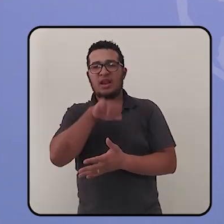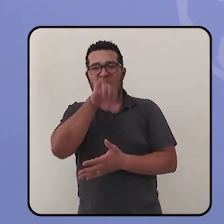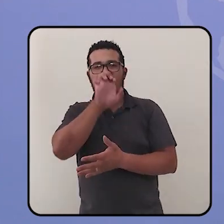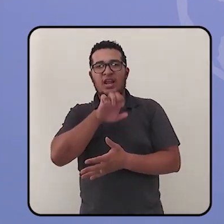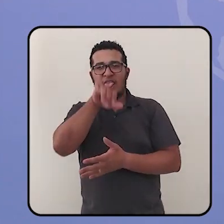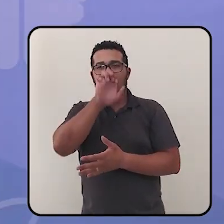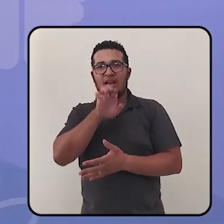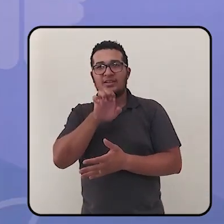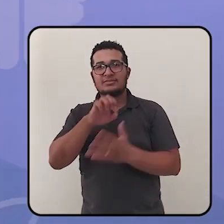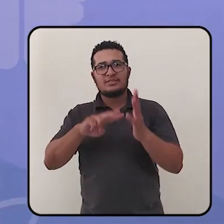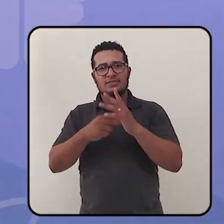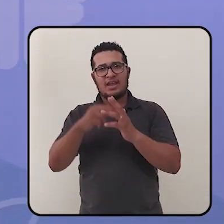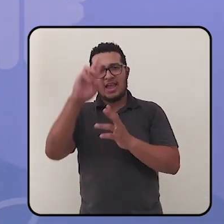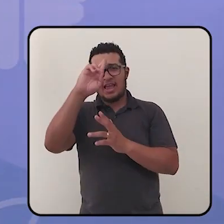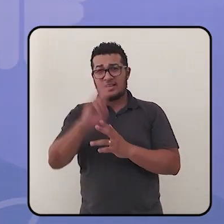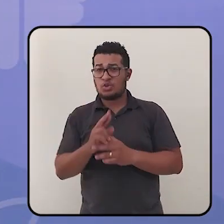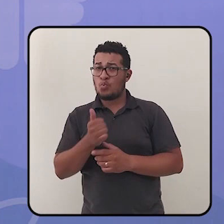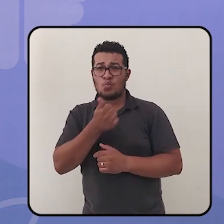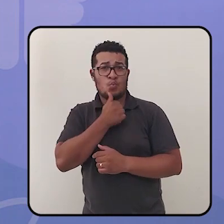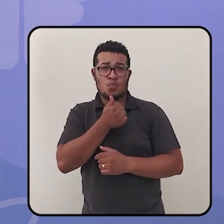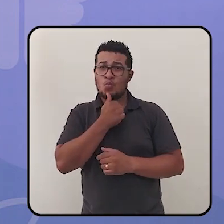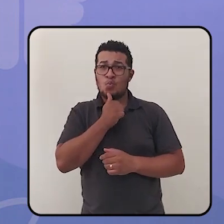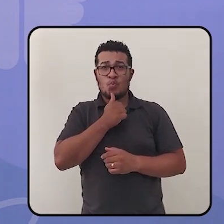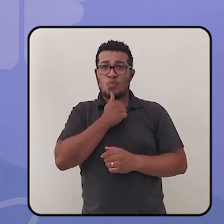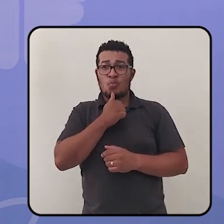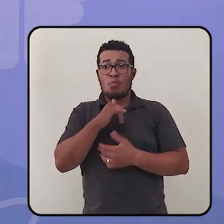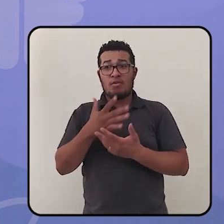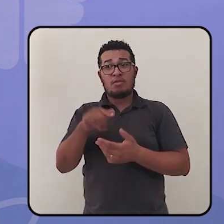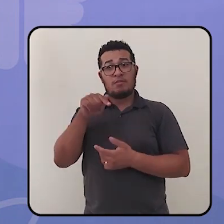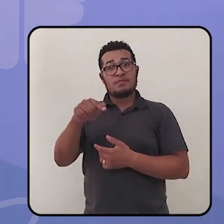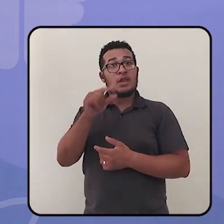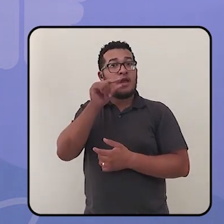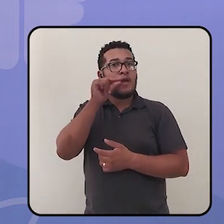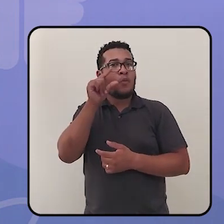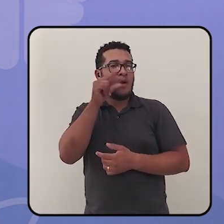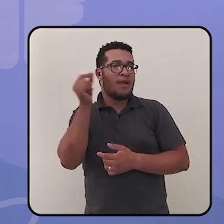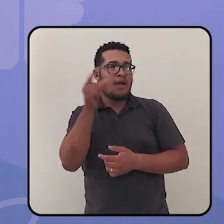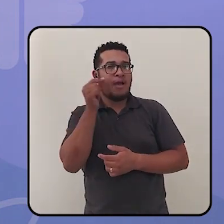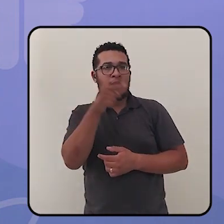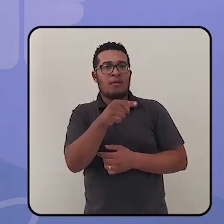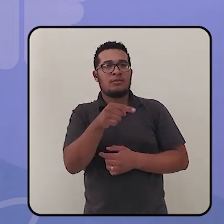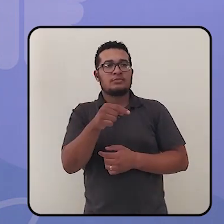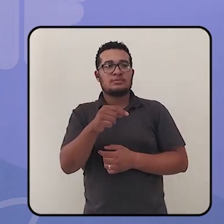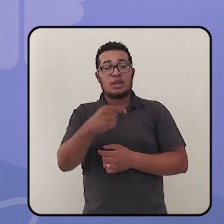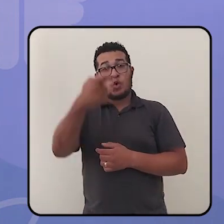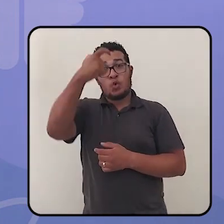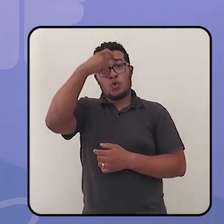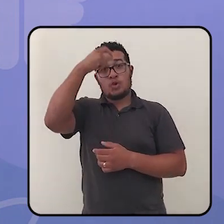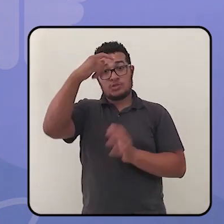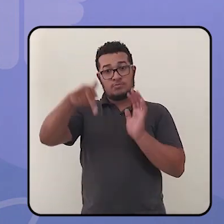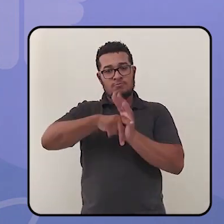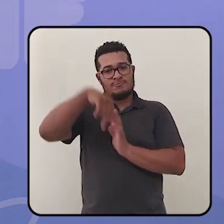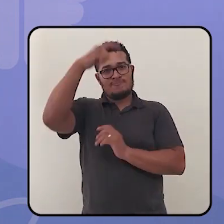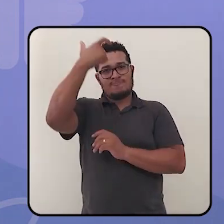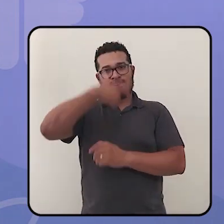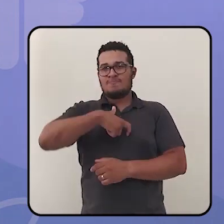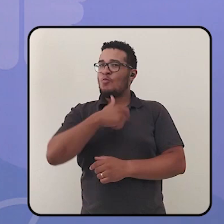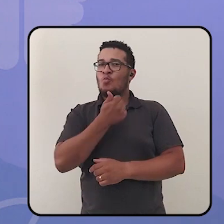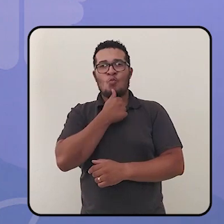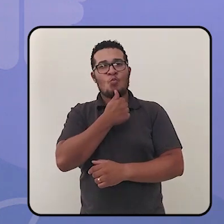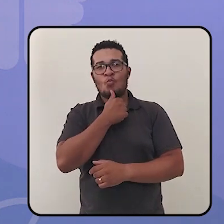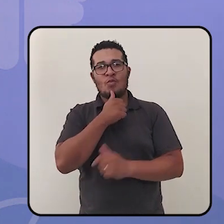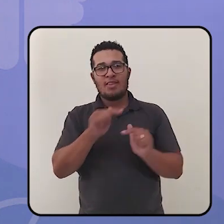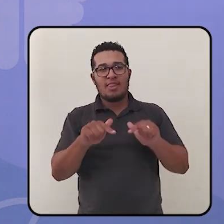seja ele não usou a razão pois é o gatinho esse gatinho ele não tem consciência da sua existência ele não